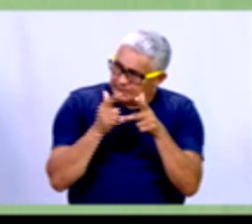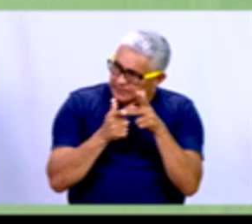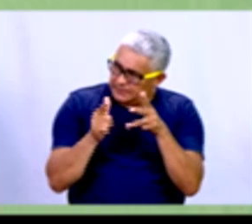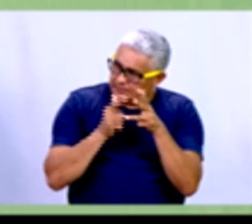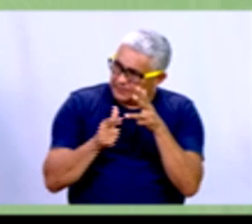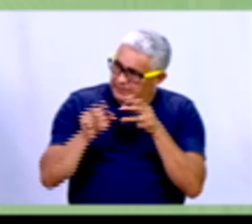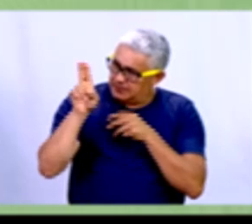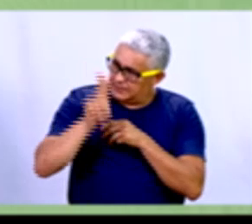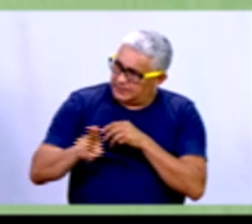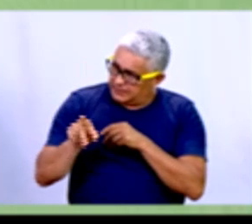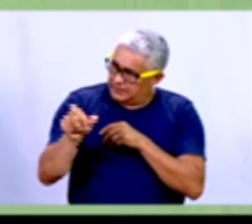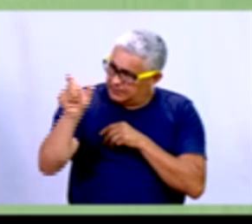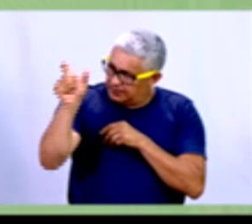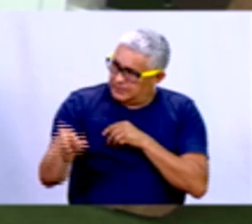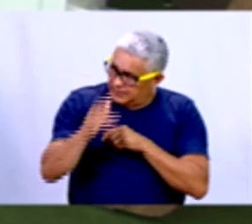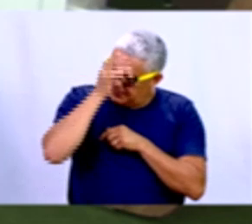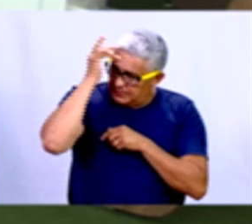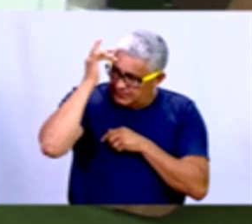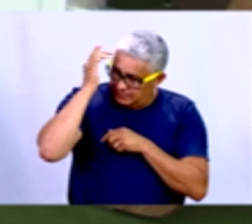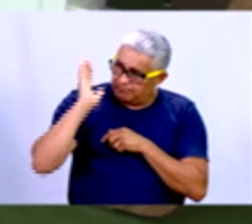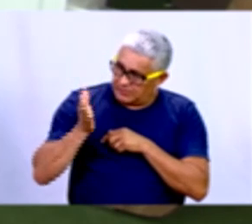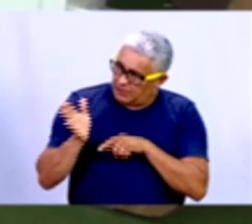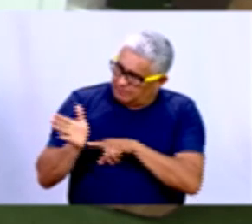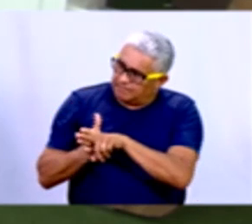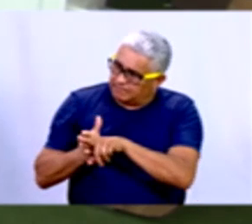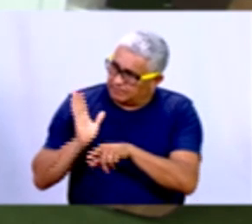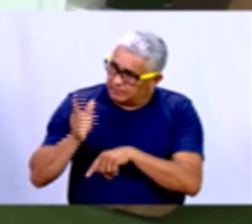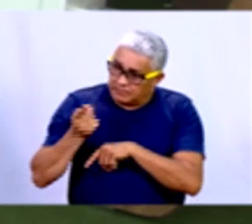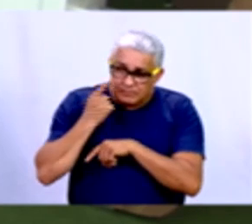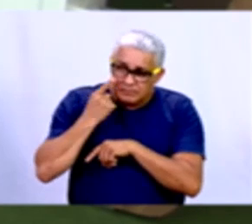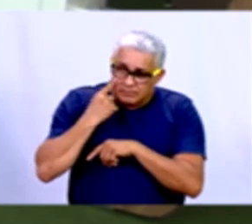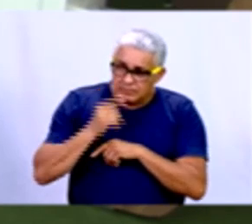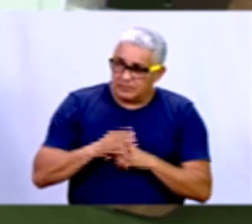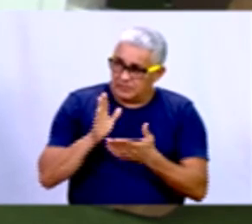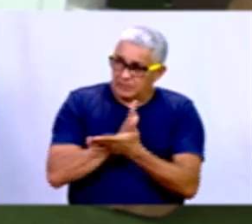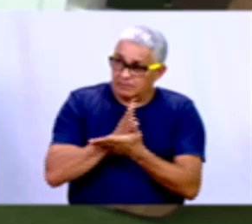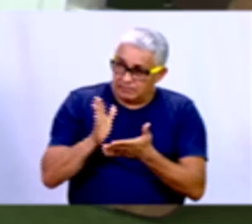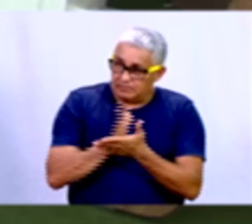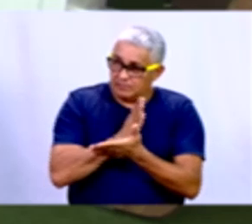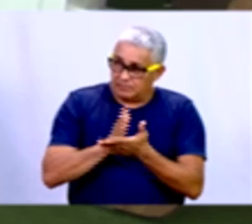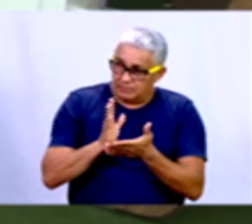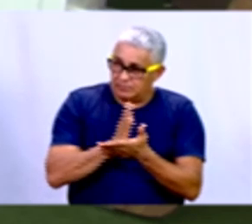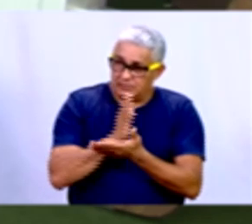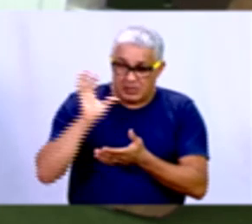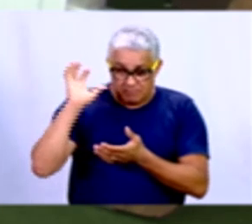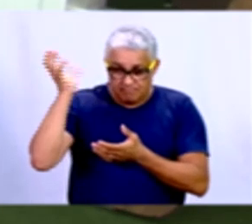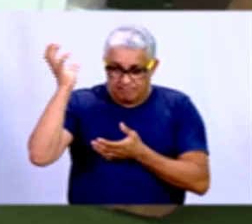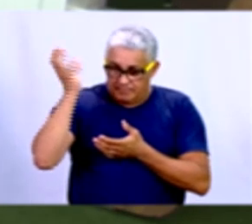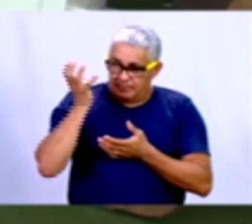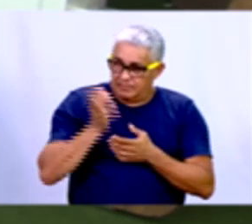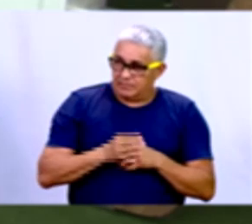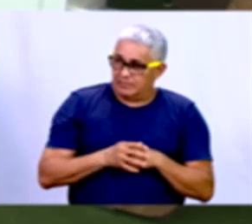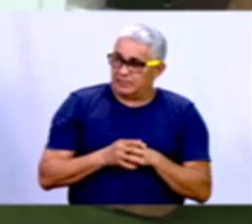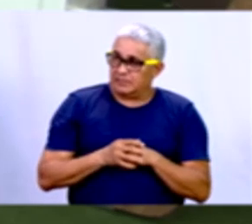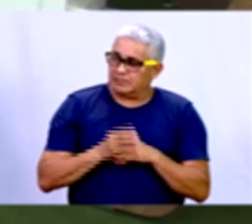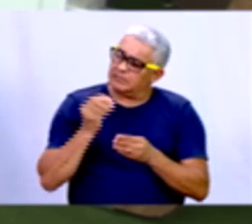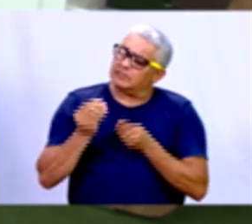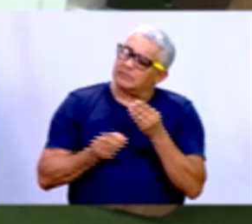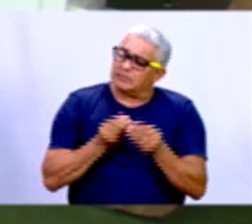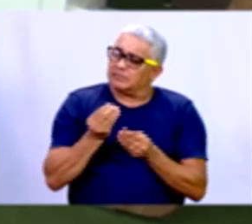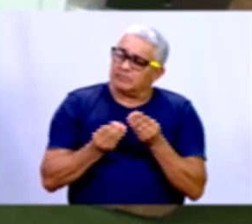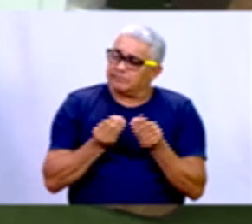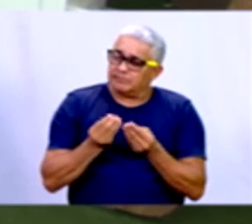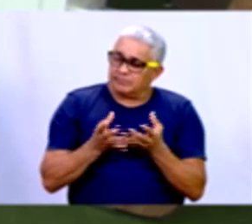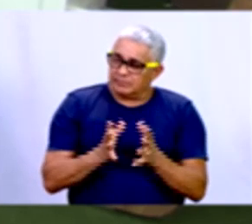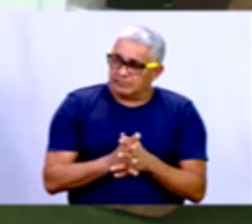usuário, acho que o senhor já deve ter visto algumas situações, né, com relação a isso. Como é que